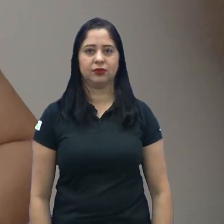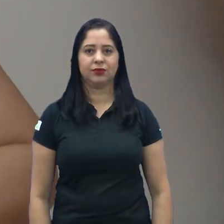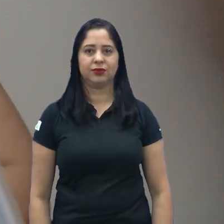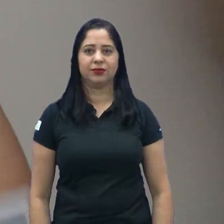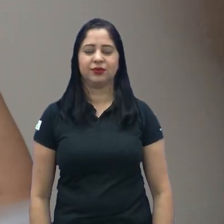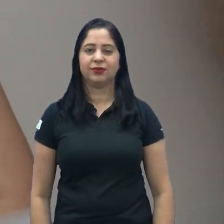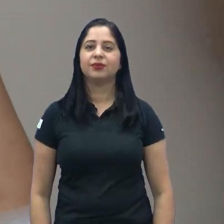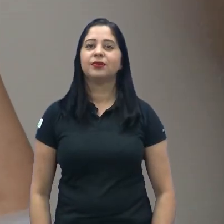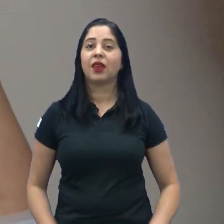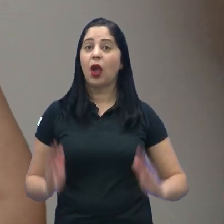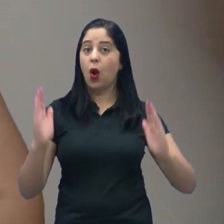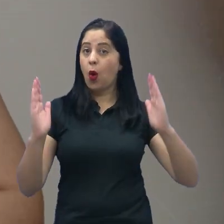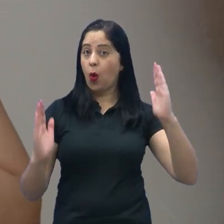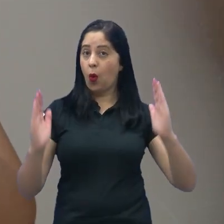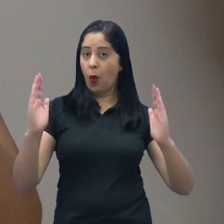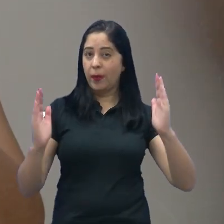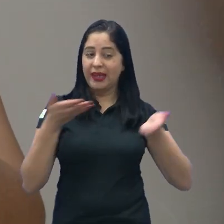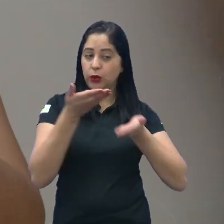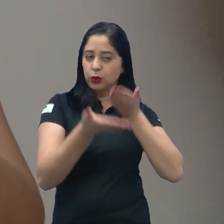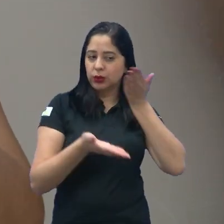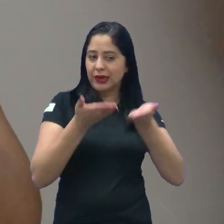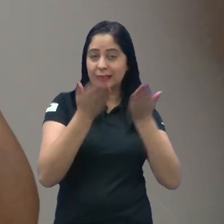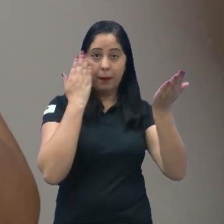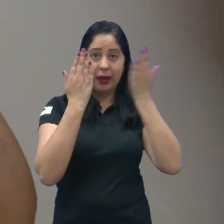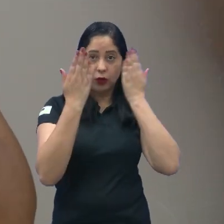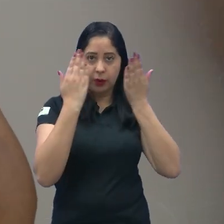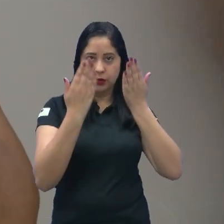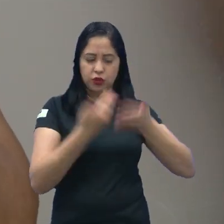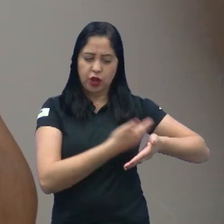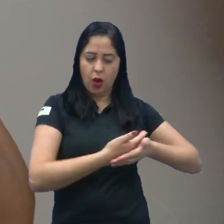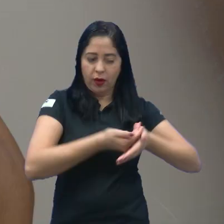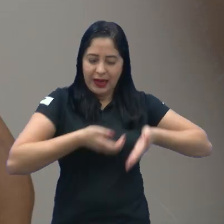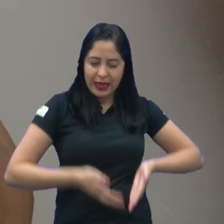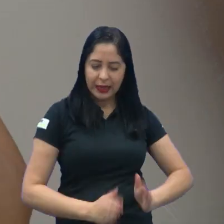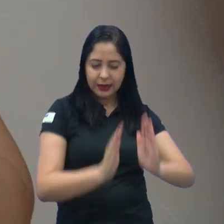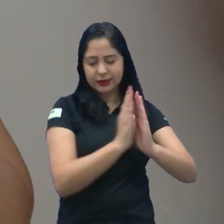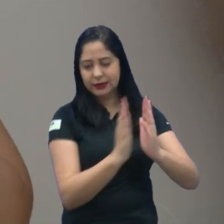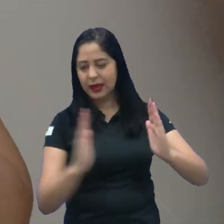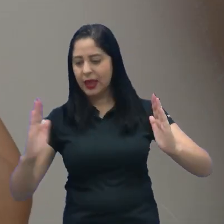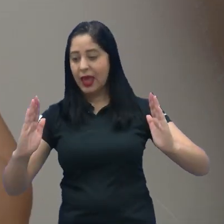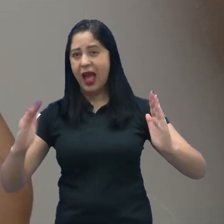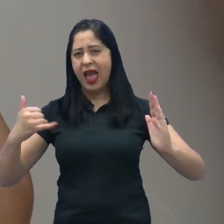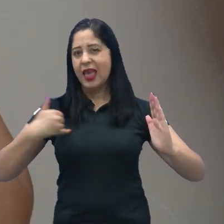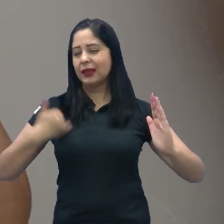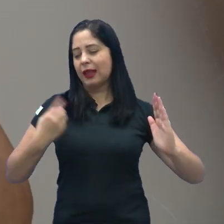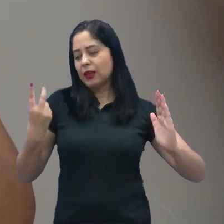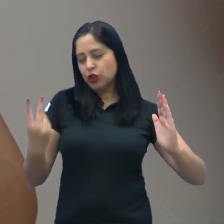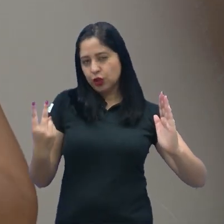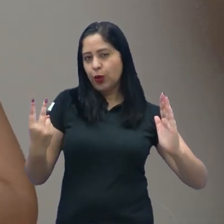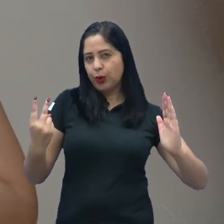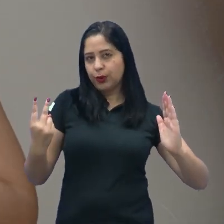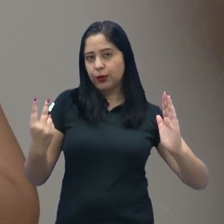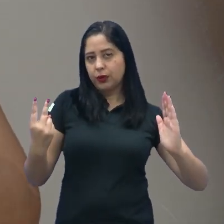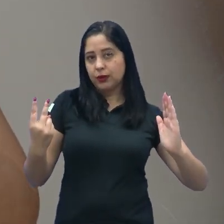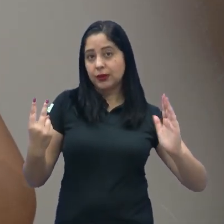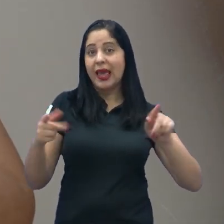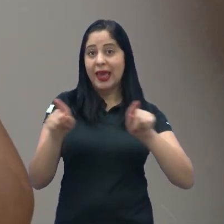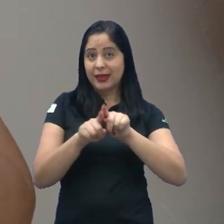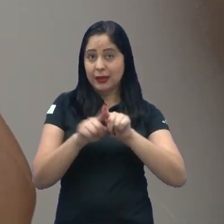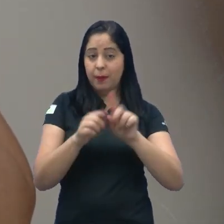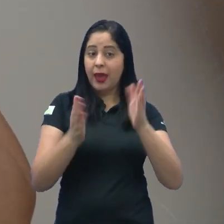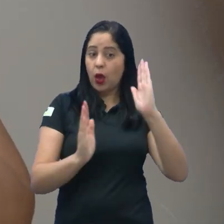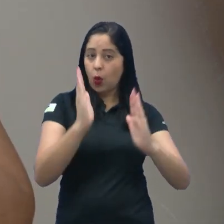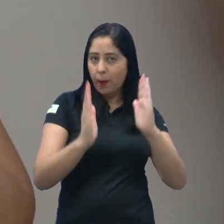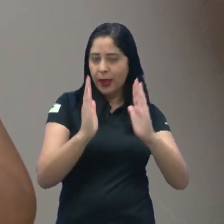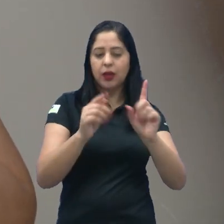O período perinatal vai da concepção até mais ou menos o final do 2º ano da vida do bebê, incluindo gravidez,